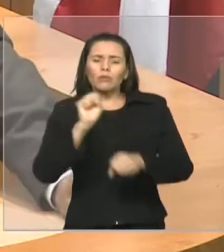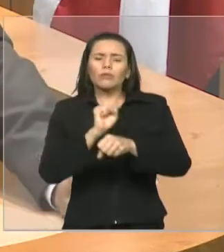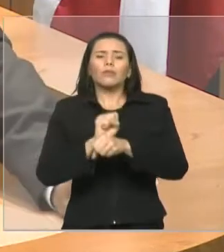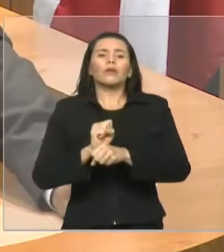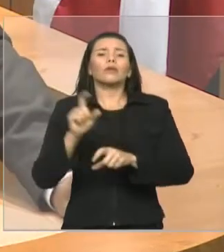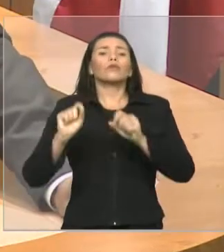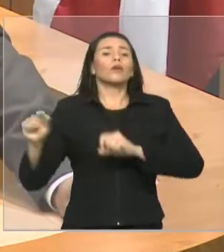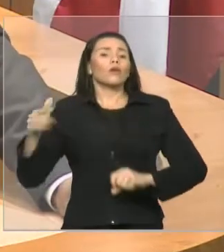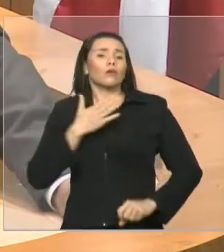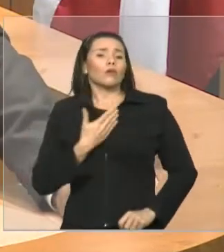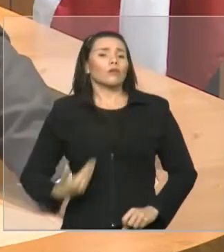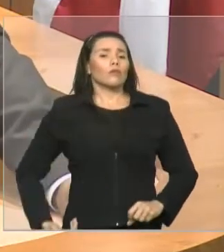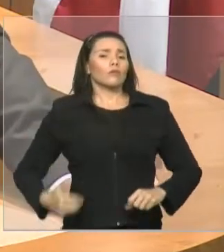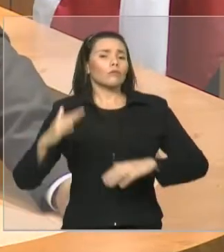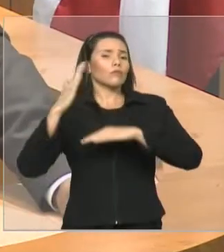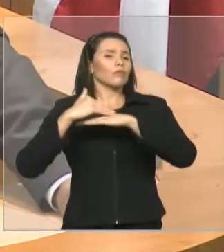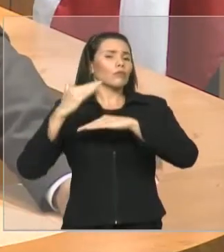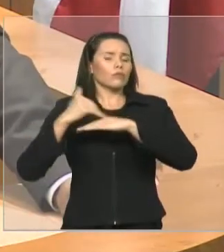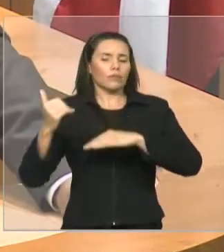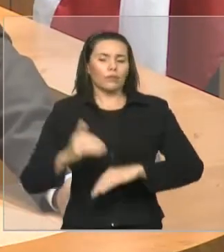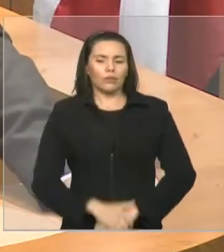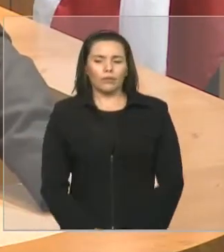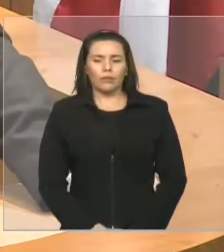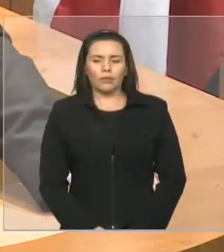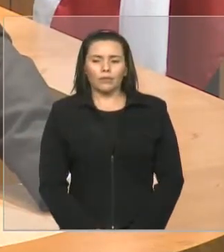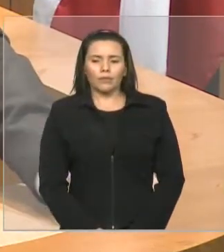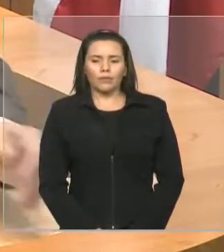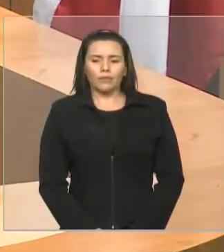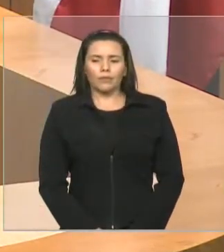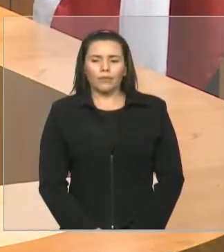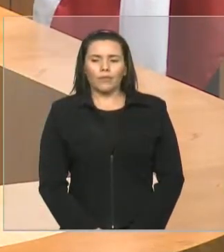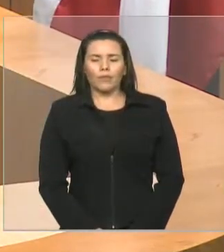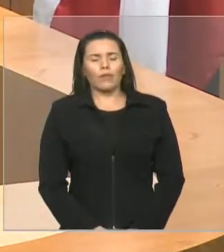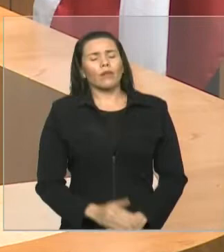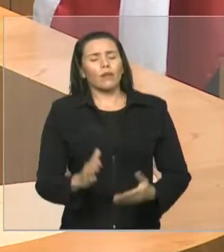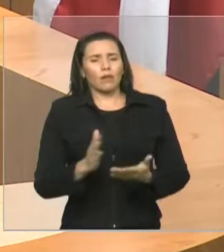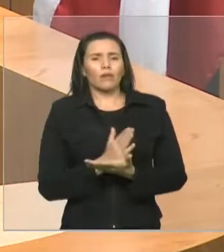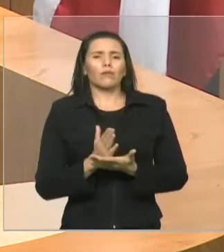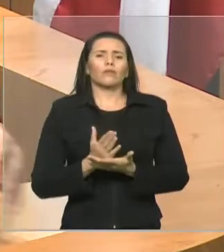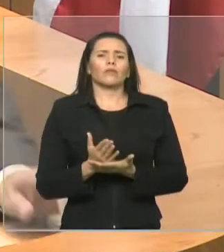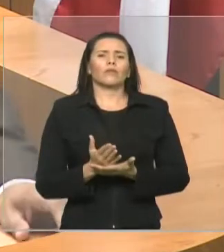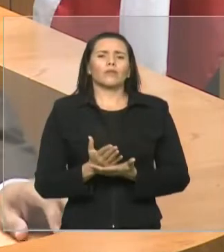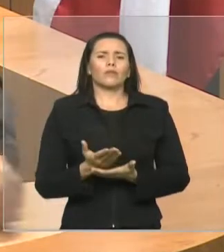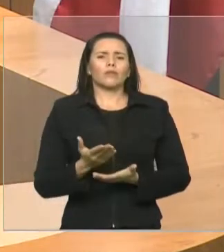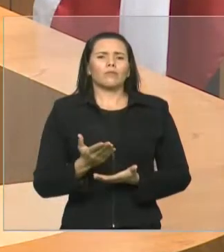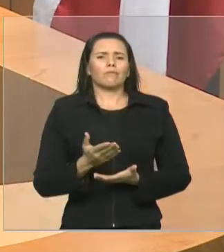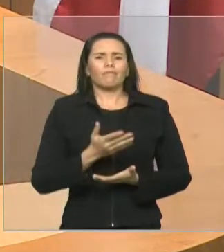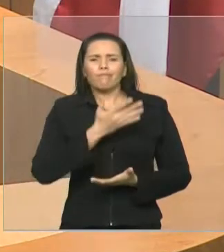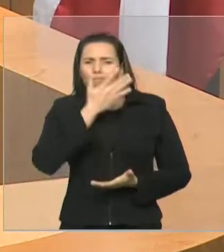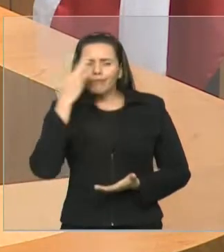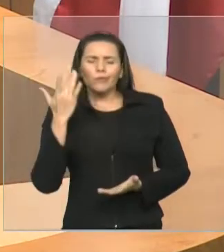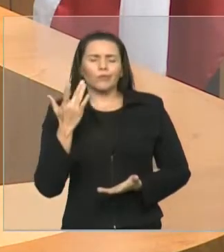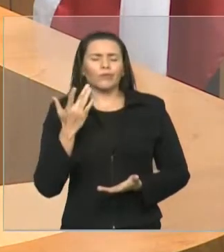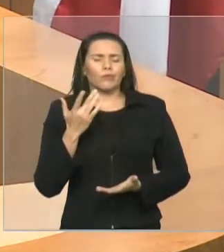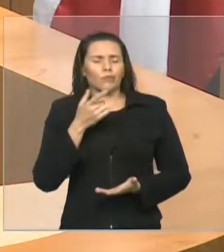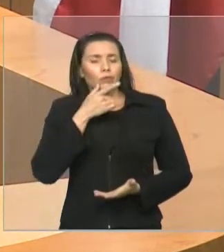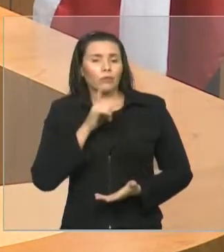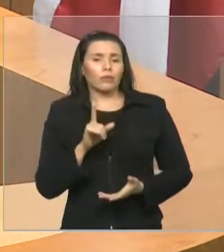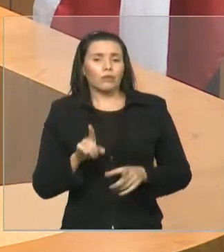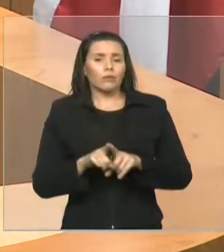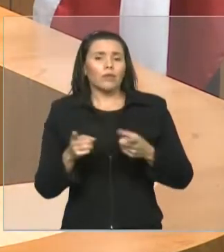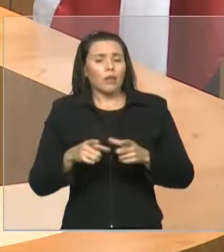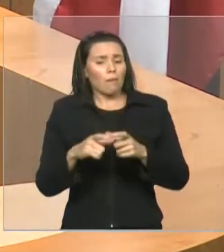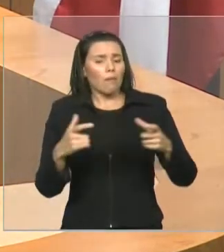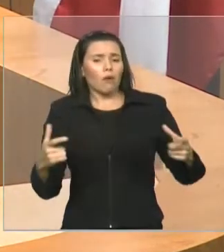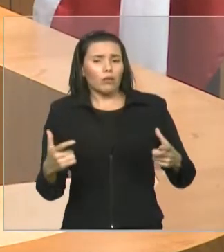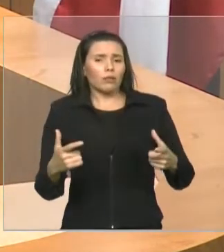mil aprovados para que concluam o curso de formação e sejam nomeados. E vamos, sim, continuar na luta em defesa da moralidade